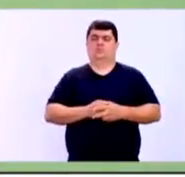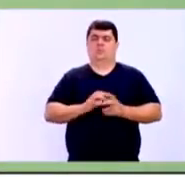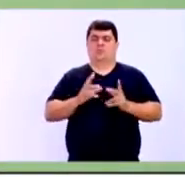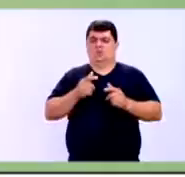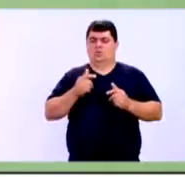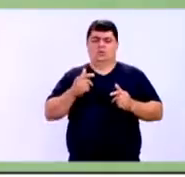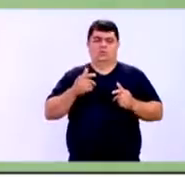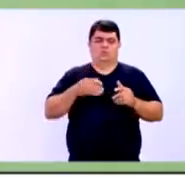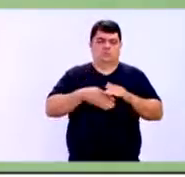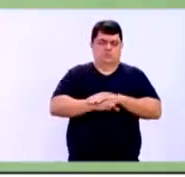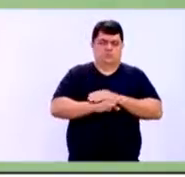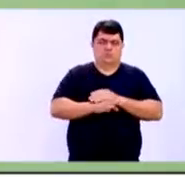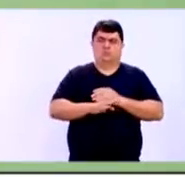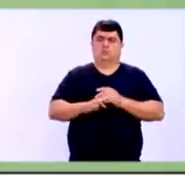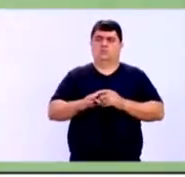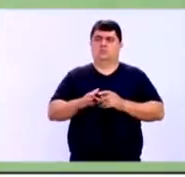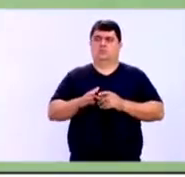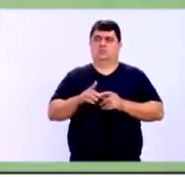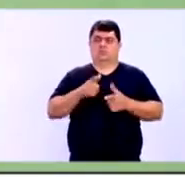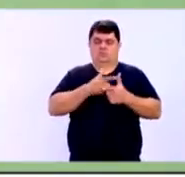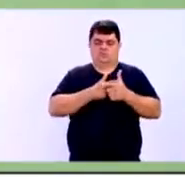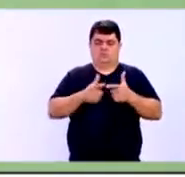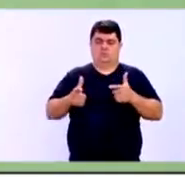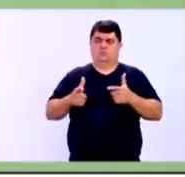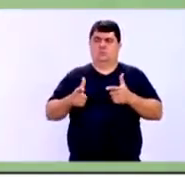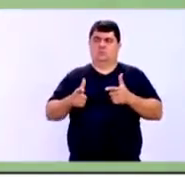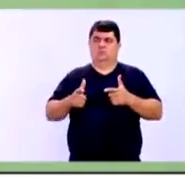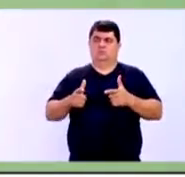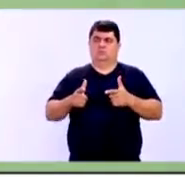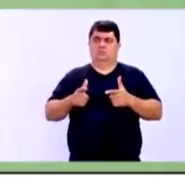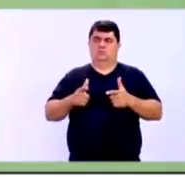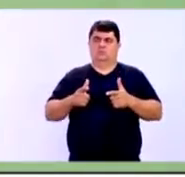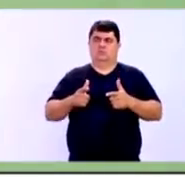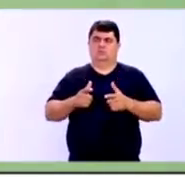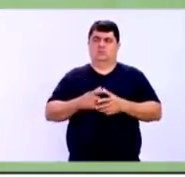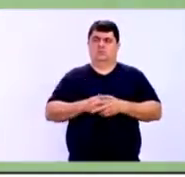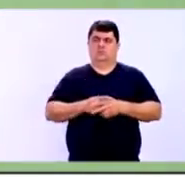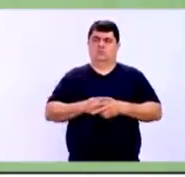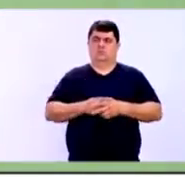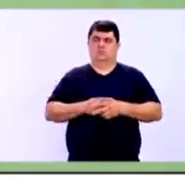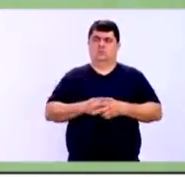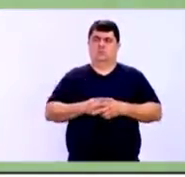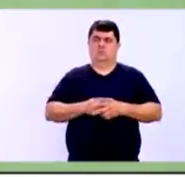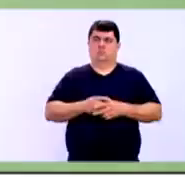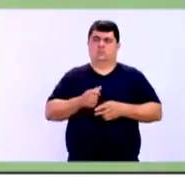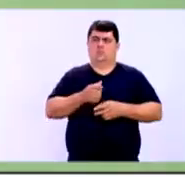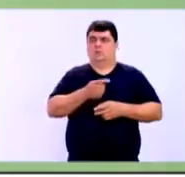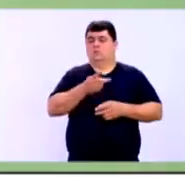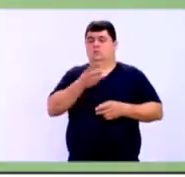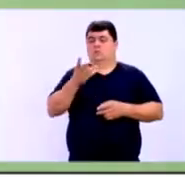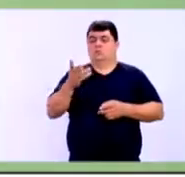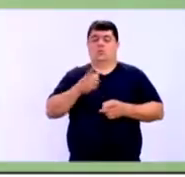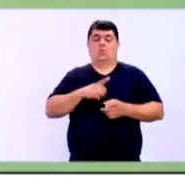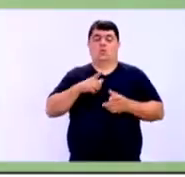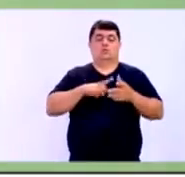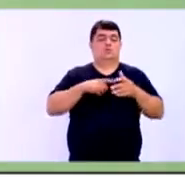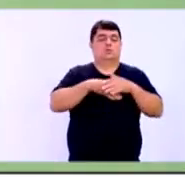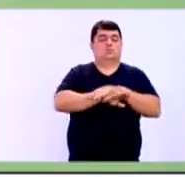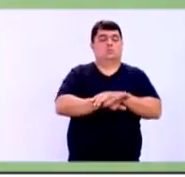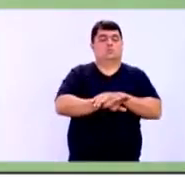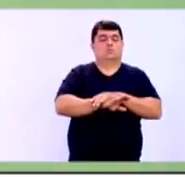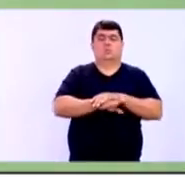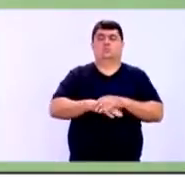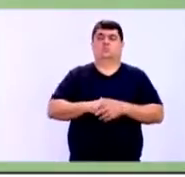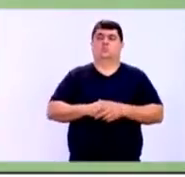entrou, né? E divide-se, soma-se todo o valor gasto para adquirir aquilo ali e se divide pela quantidade total dos